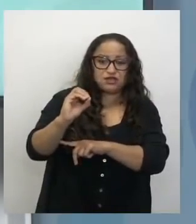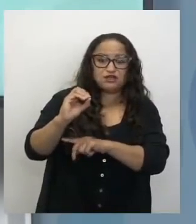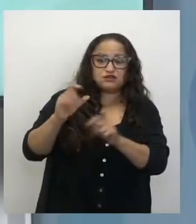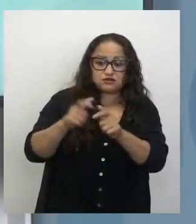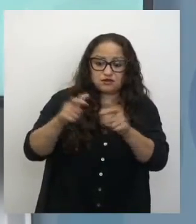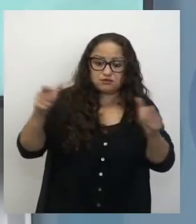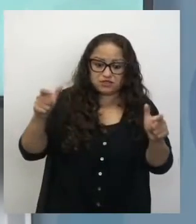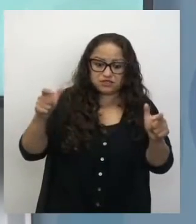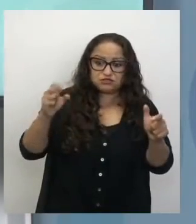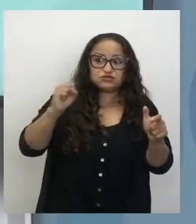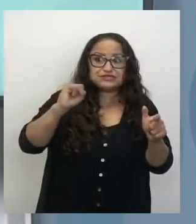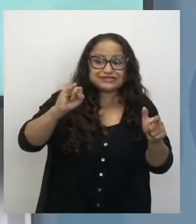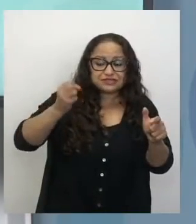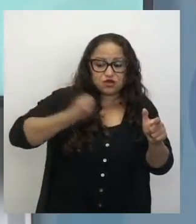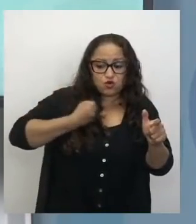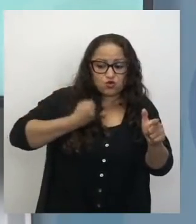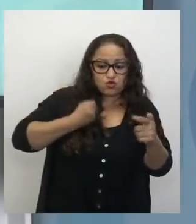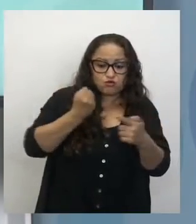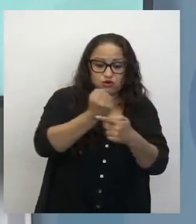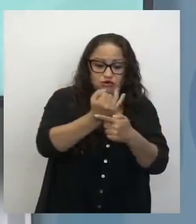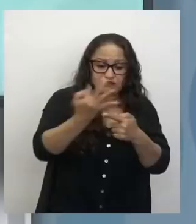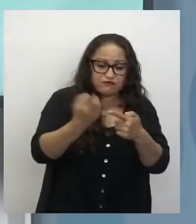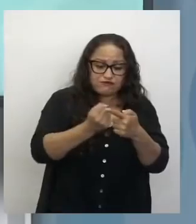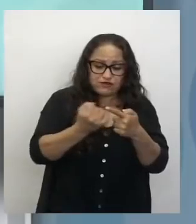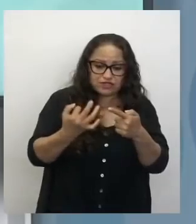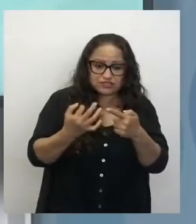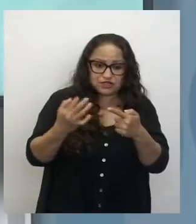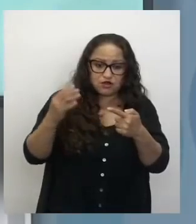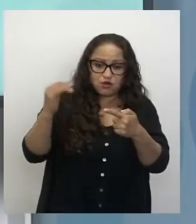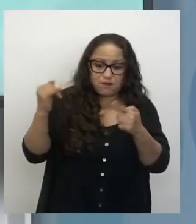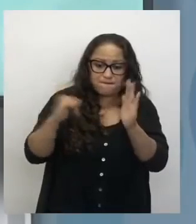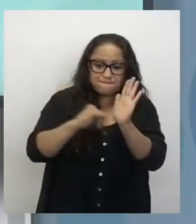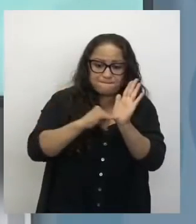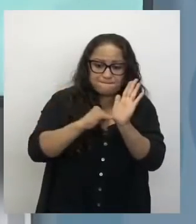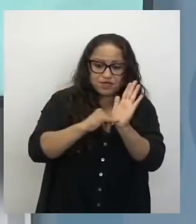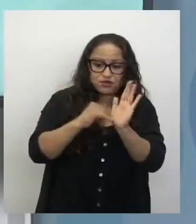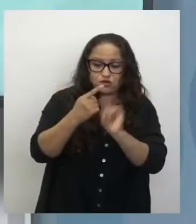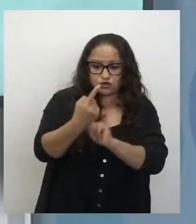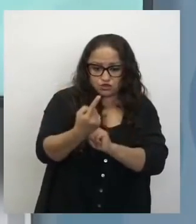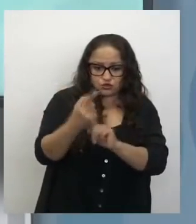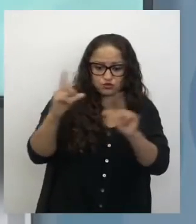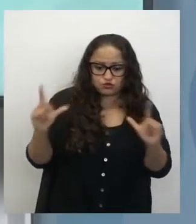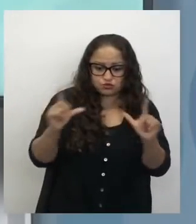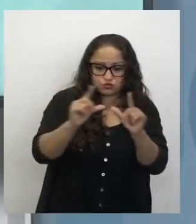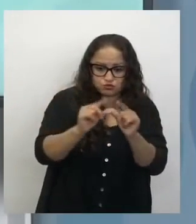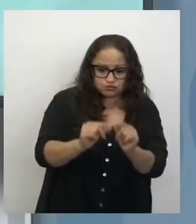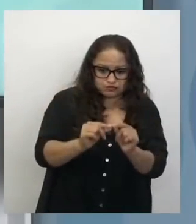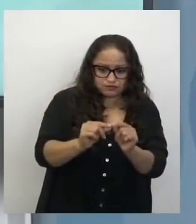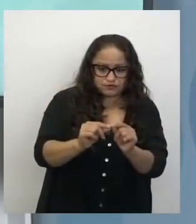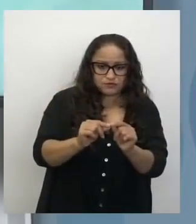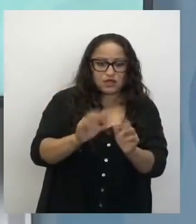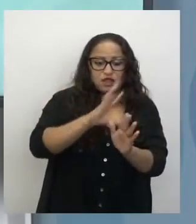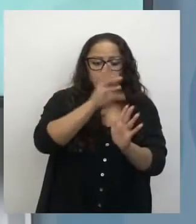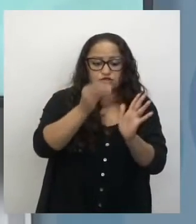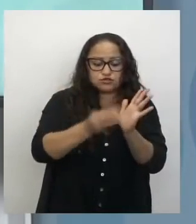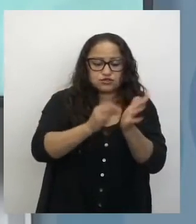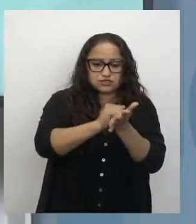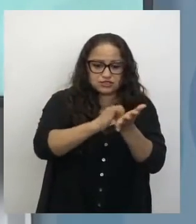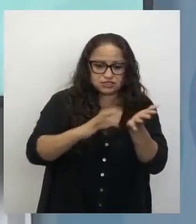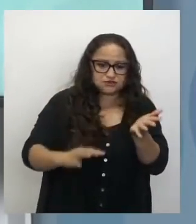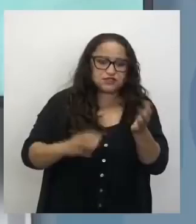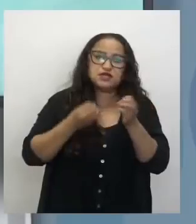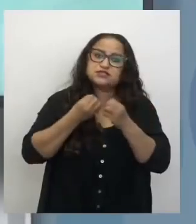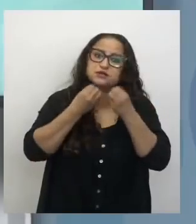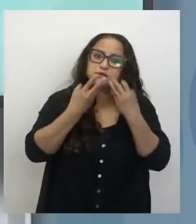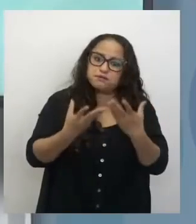menor que zero, né, uma fração, por exemplo, menor que 1, desculpe, então quer dizer que você está reduzindo. Para todos esses exercícios, é sempre bom